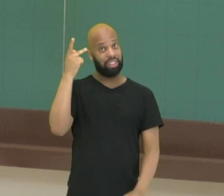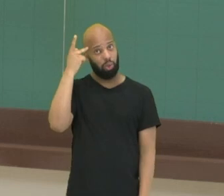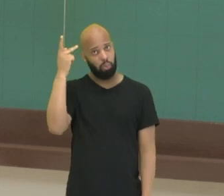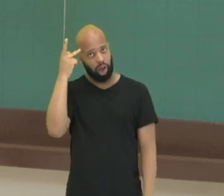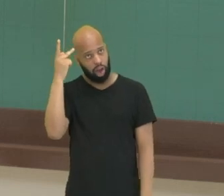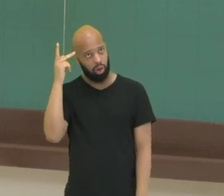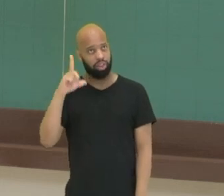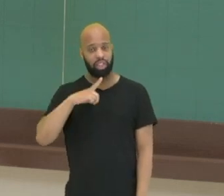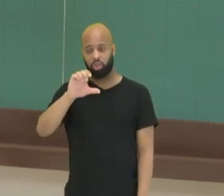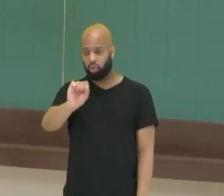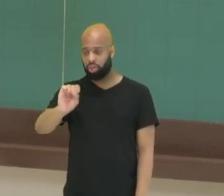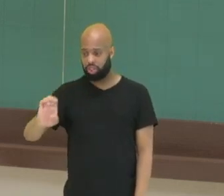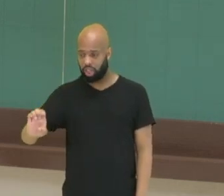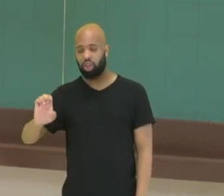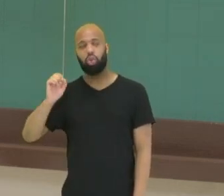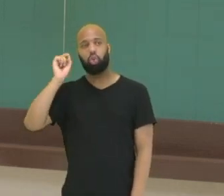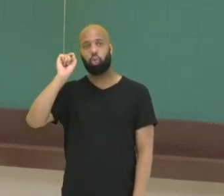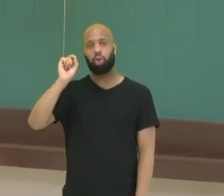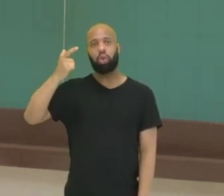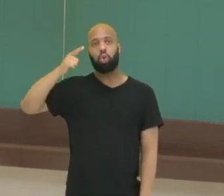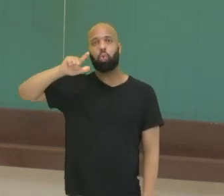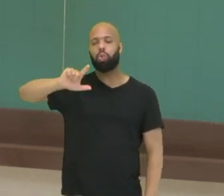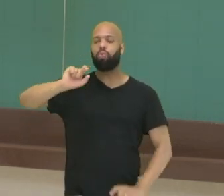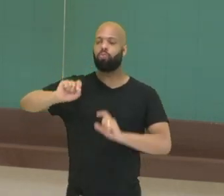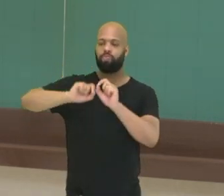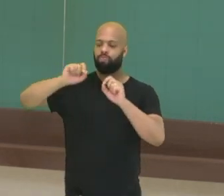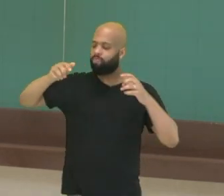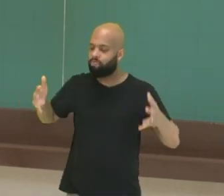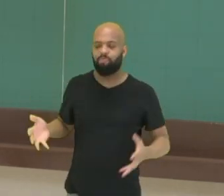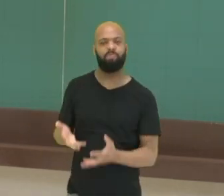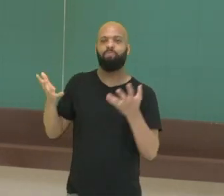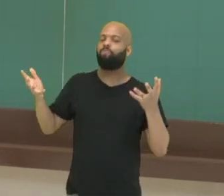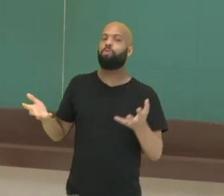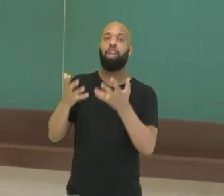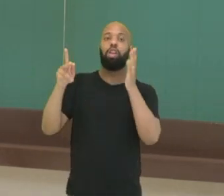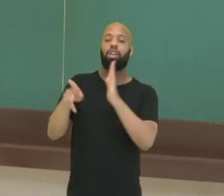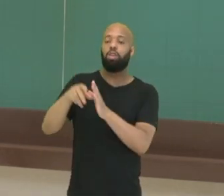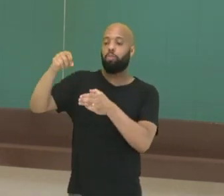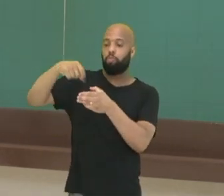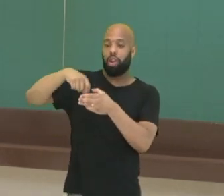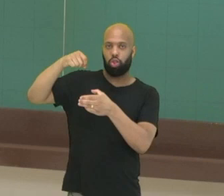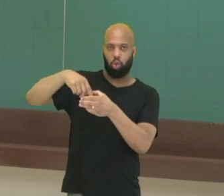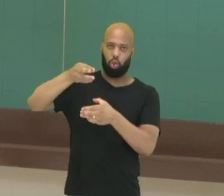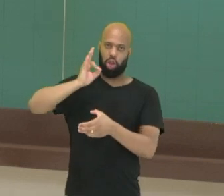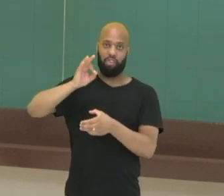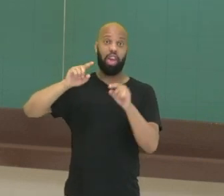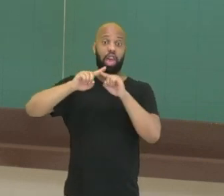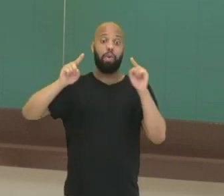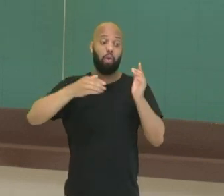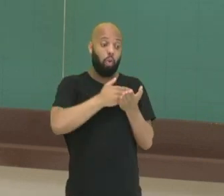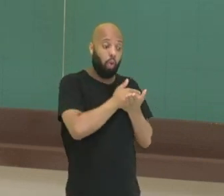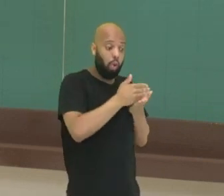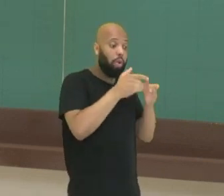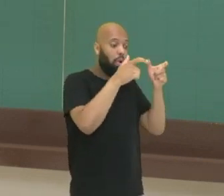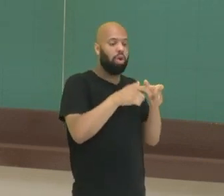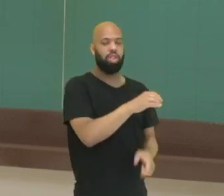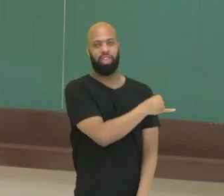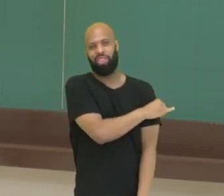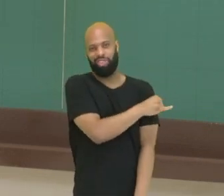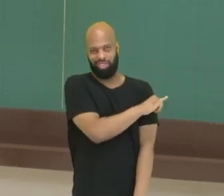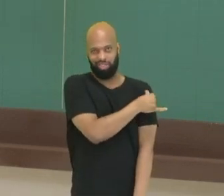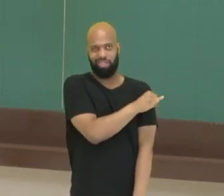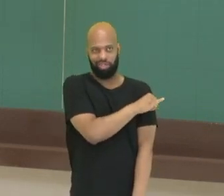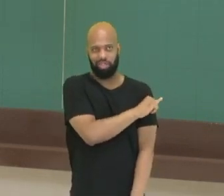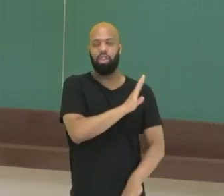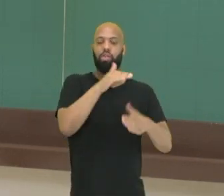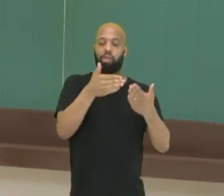na região Sudeste, ele ganha uma notoriedade na produção de café, mas o início da produção de café se dá no Rio de Janeiro, né?